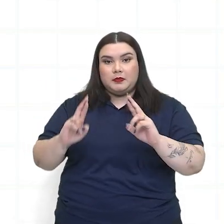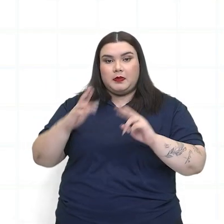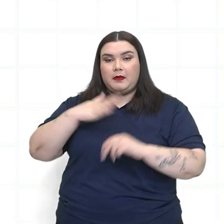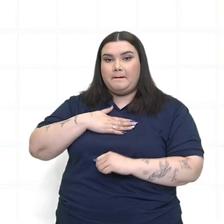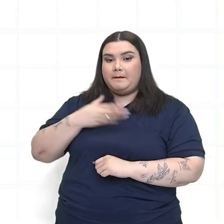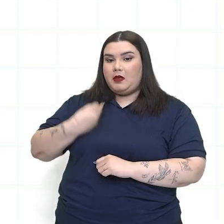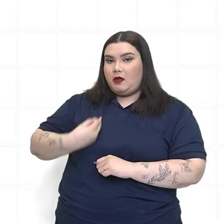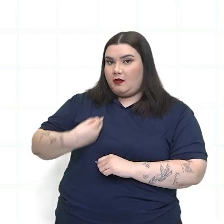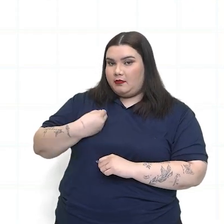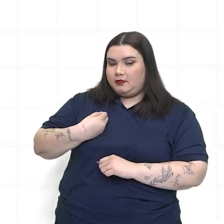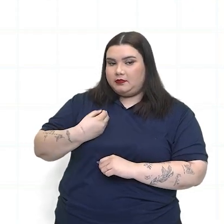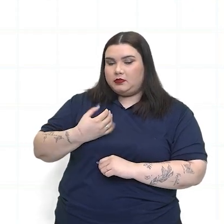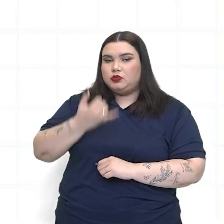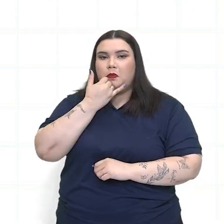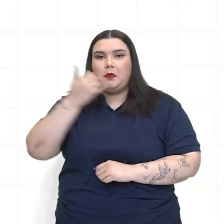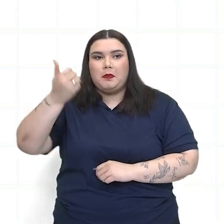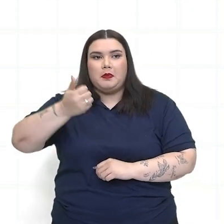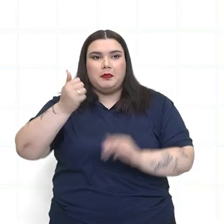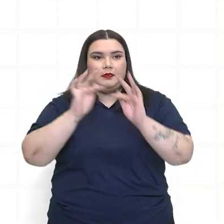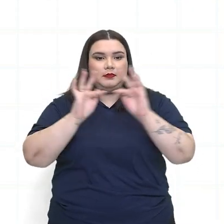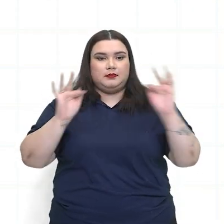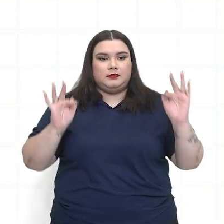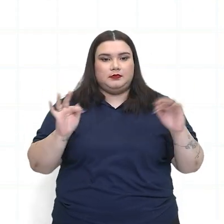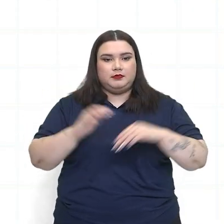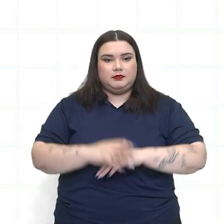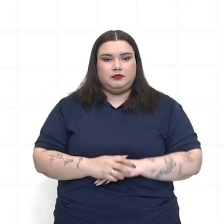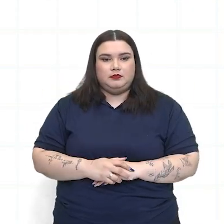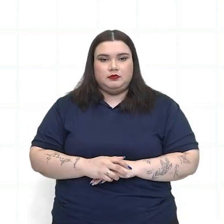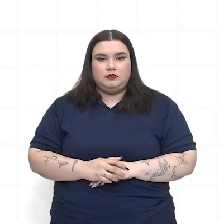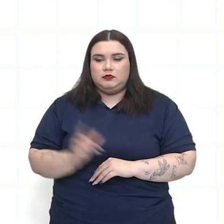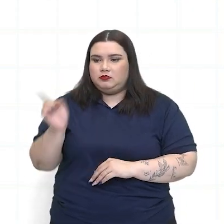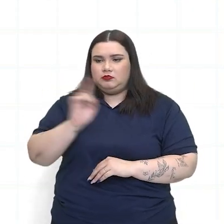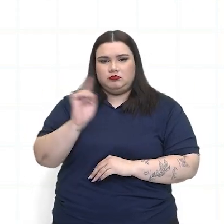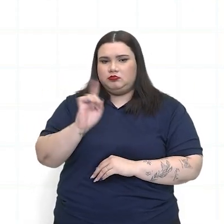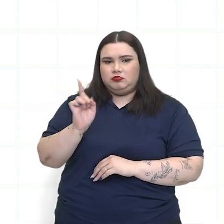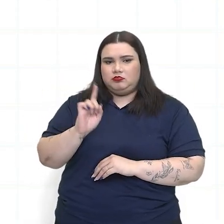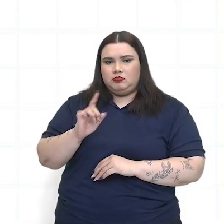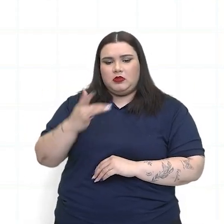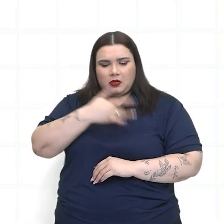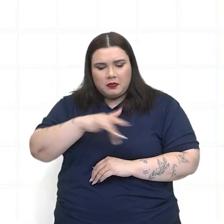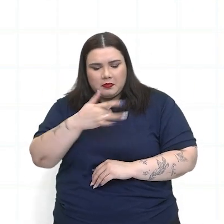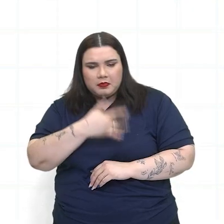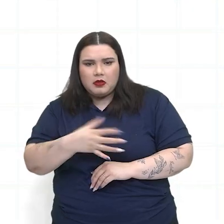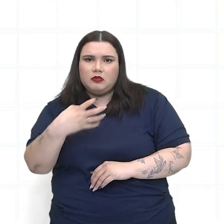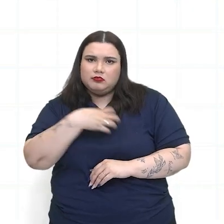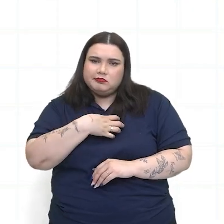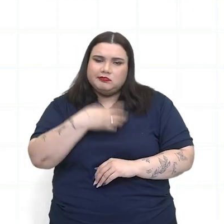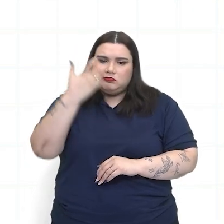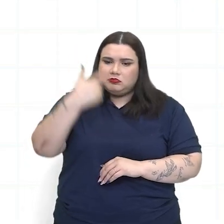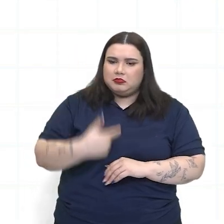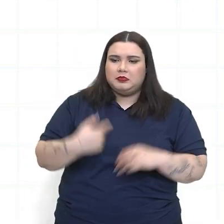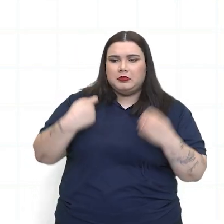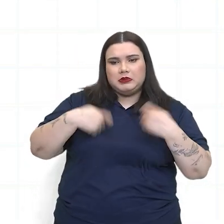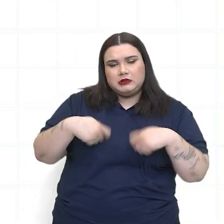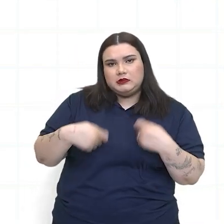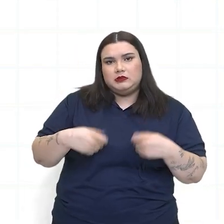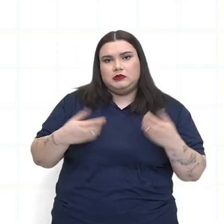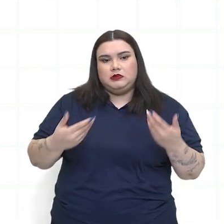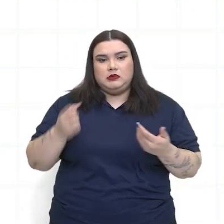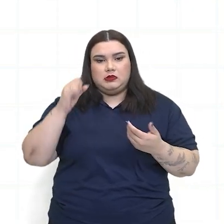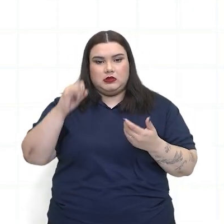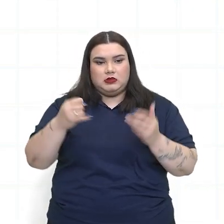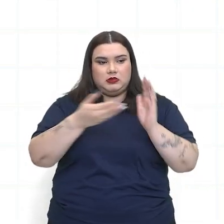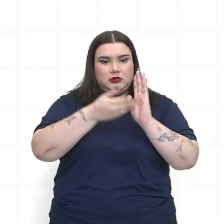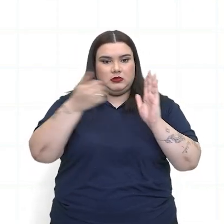com a vírgula. Não, o primeiro. Não. Tenha pena de mim. Eu mereço. Se você retirar